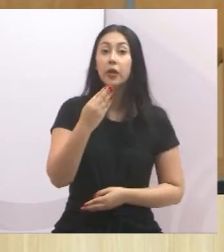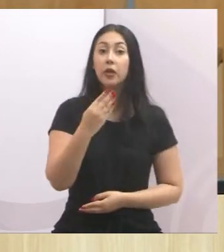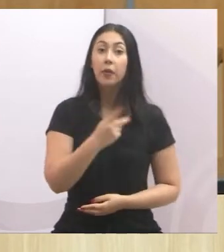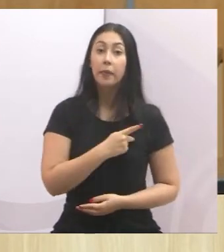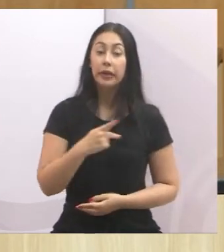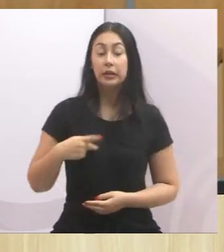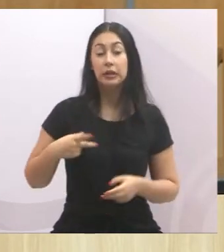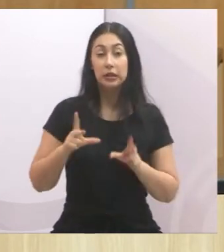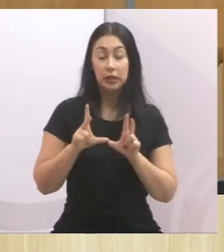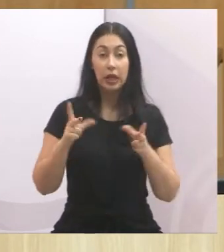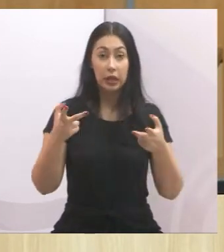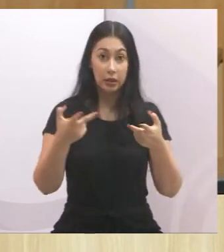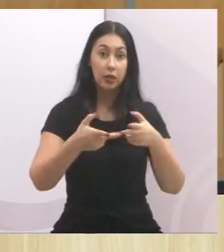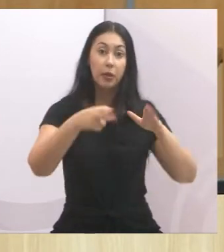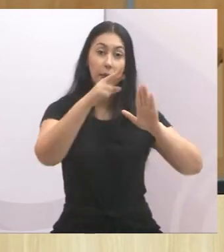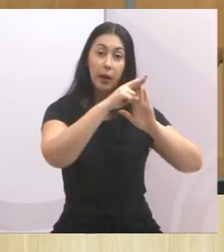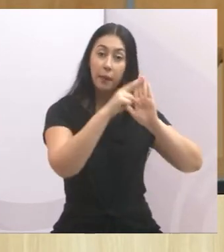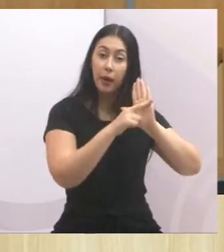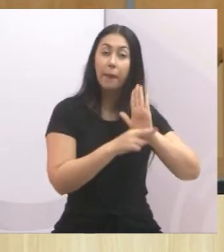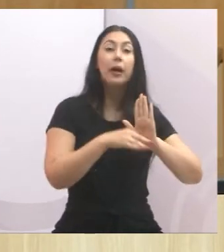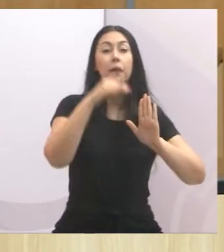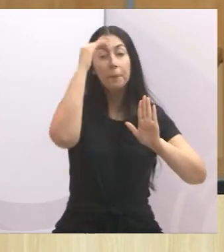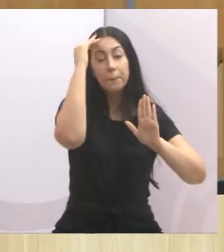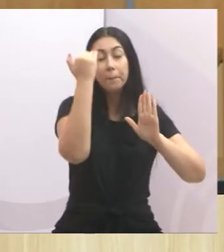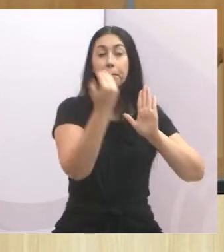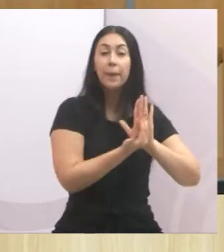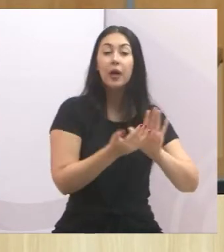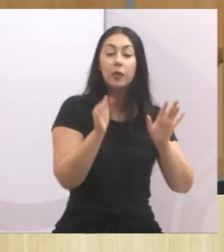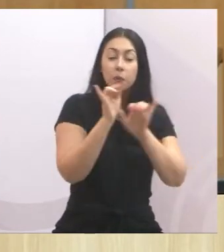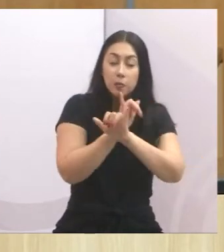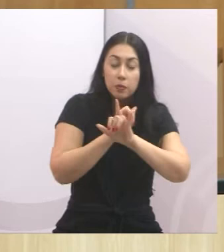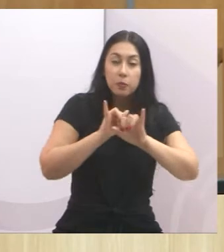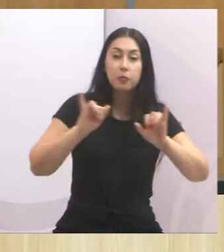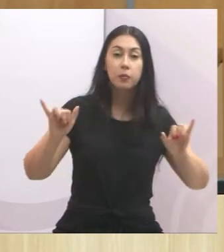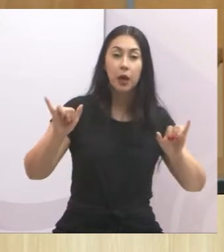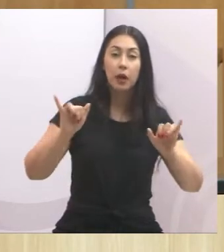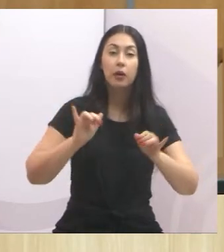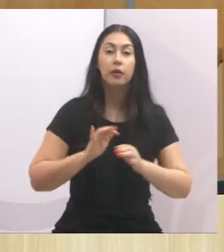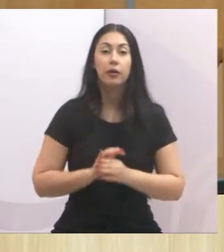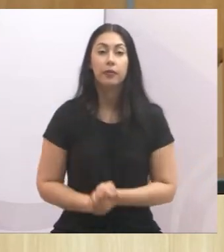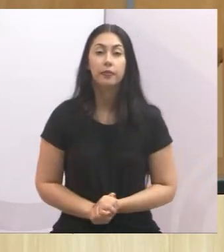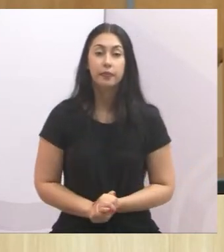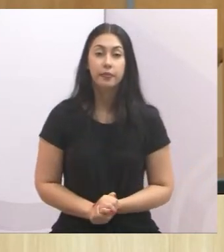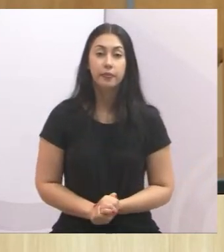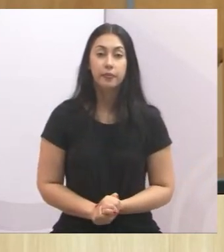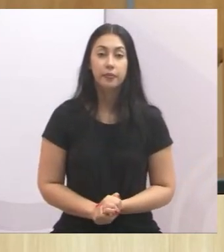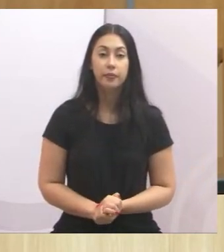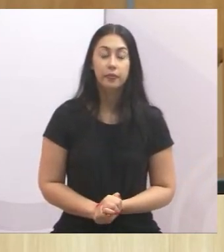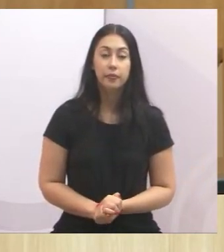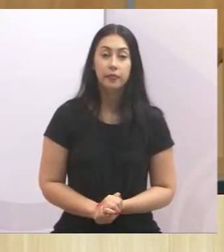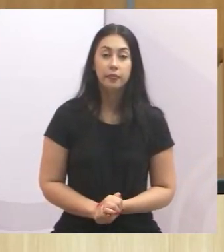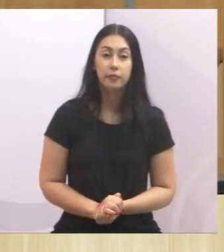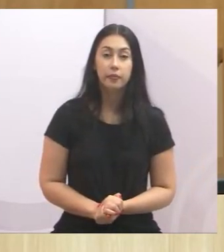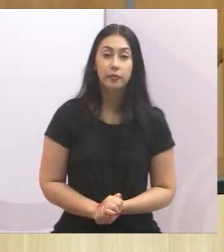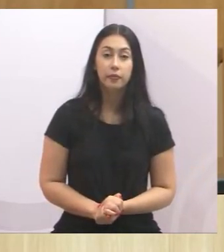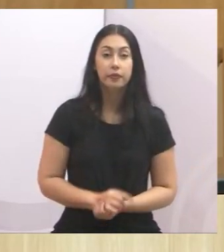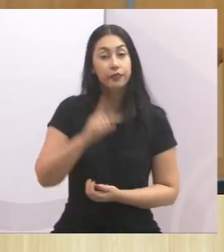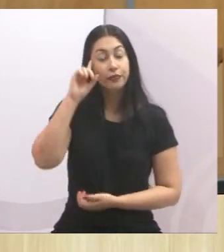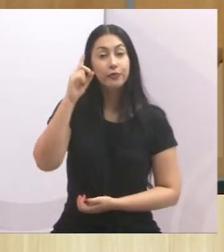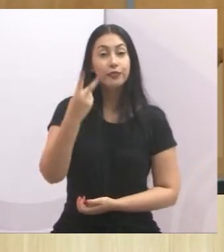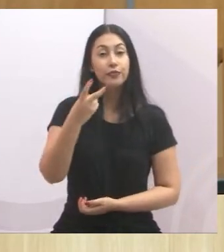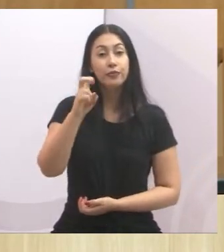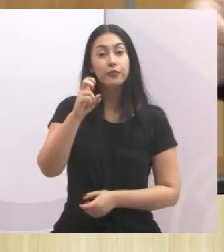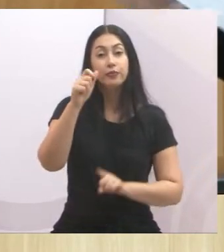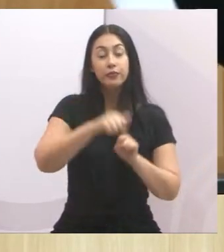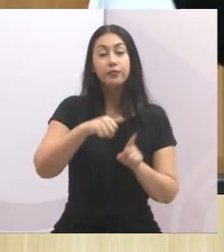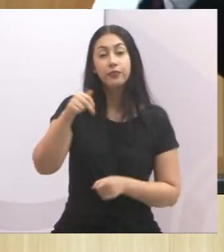Casa que sejam adotadas as providências habituais para a divulgação da presente manifestação, Sala das Sessões, 25 de